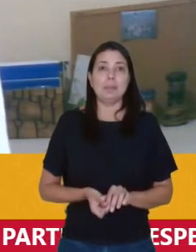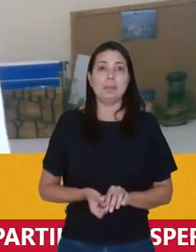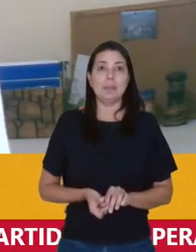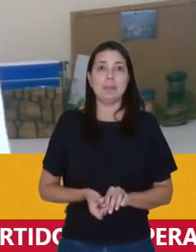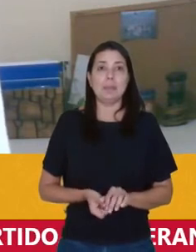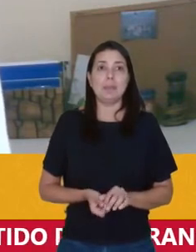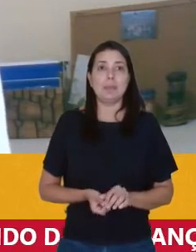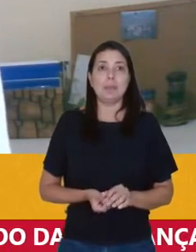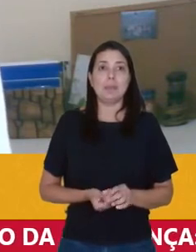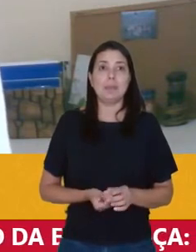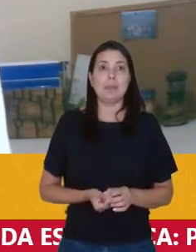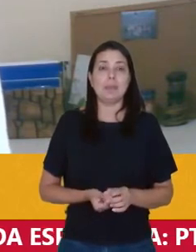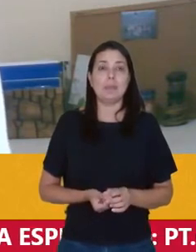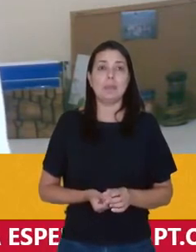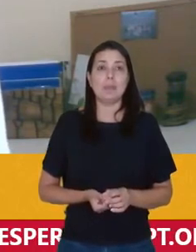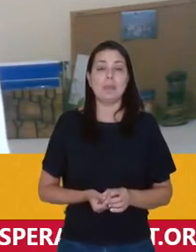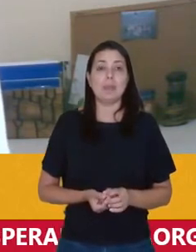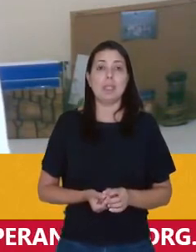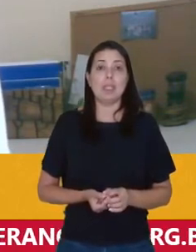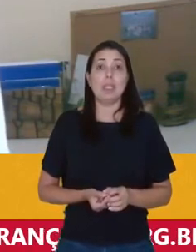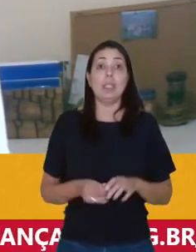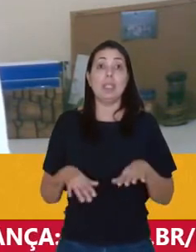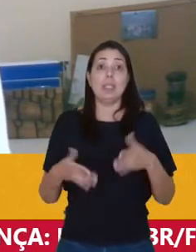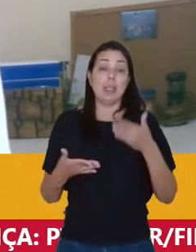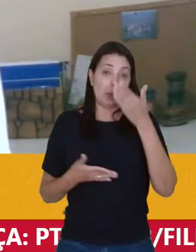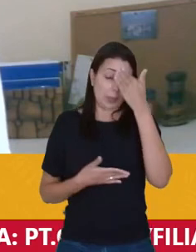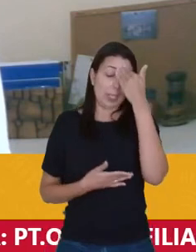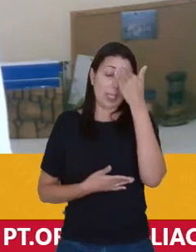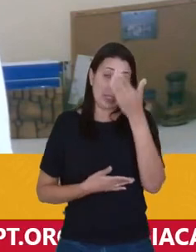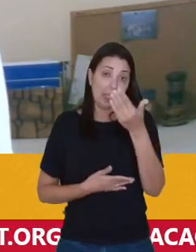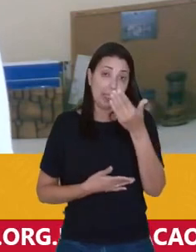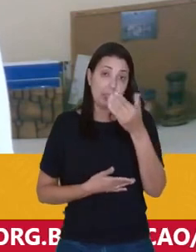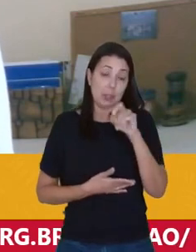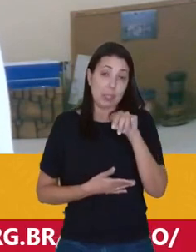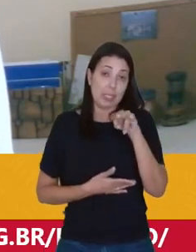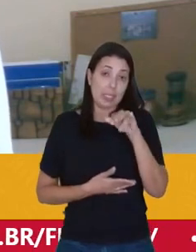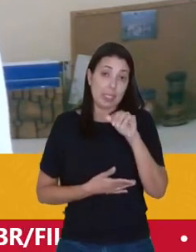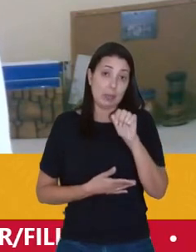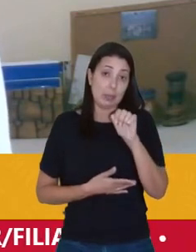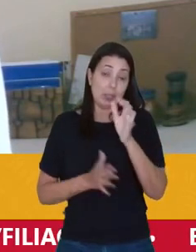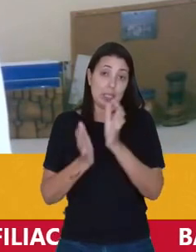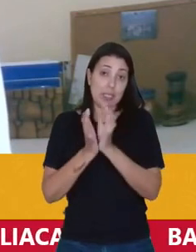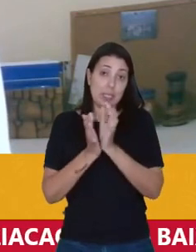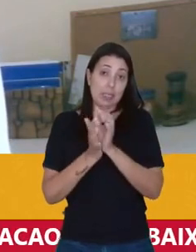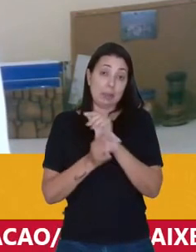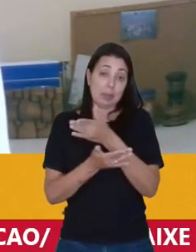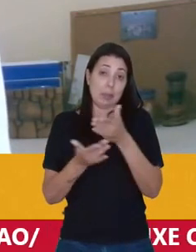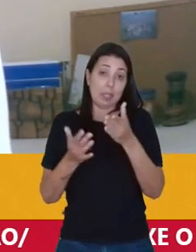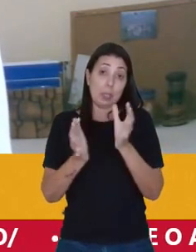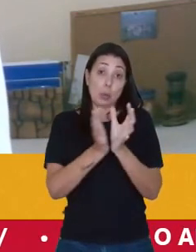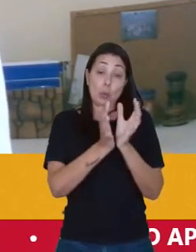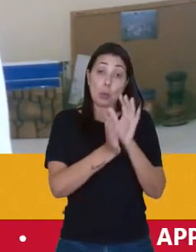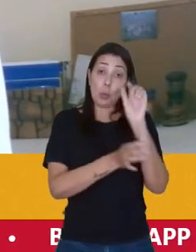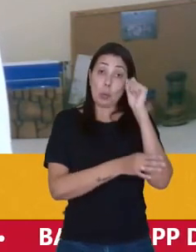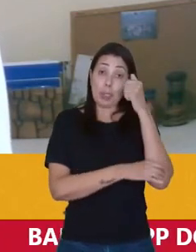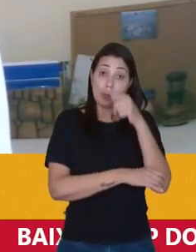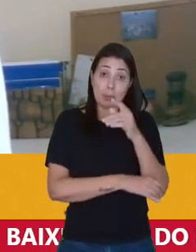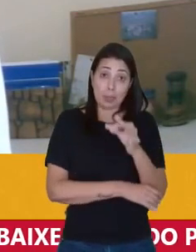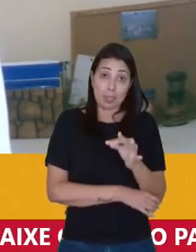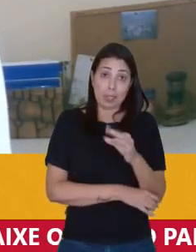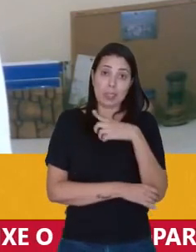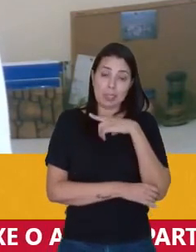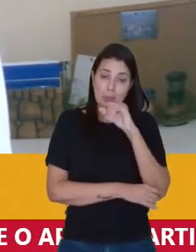Realmente, mas, enfim, agradeço, né, a Nilma, a equipe da Liga Preta, da TVPT, por